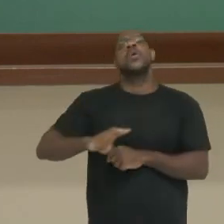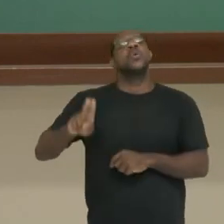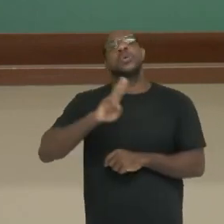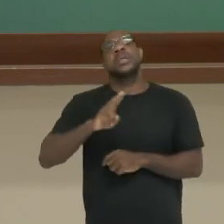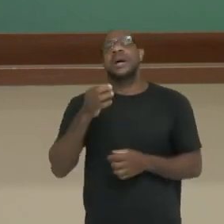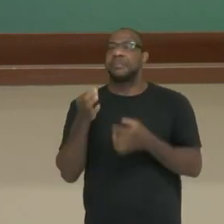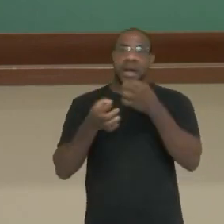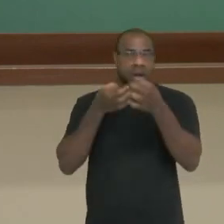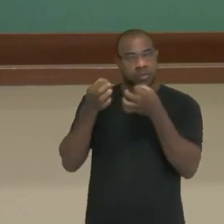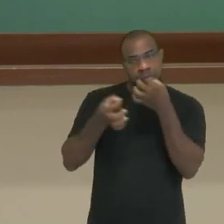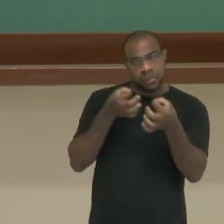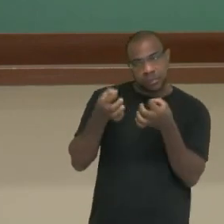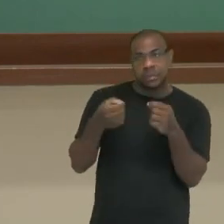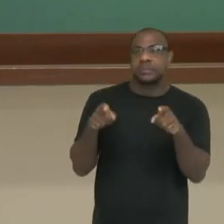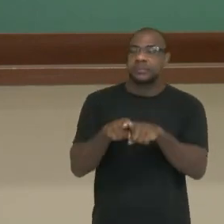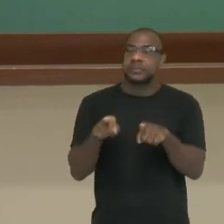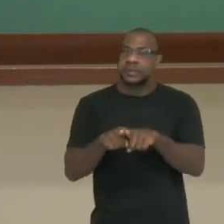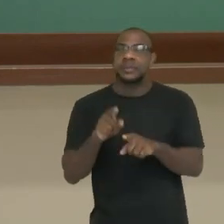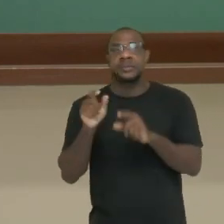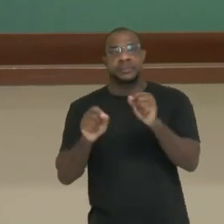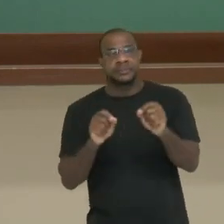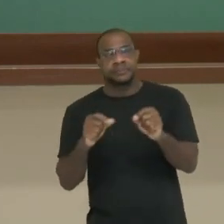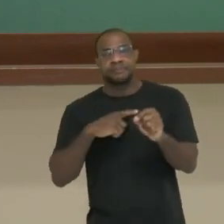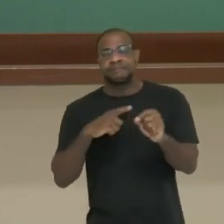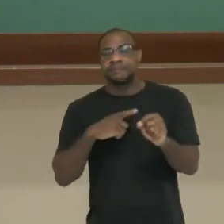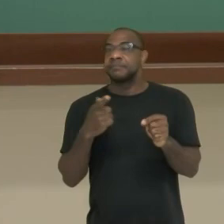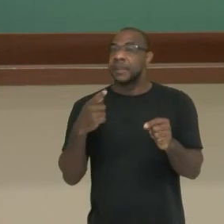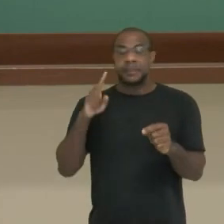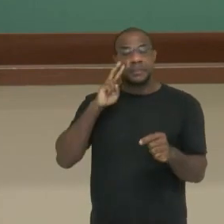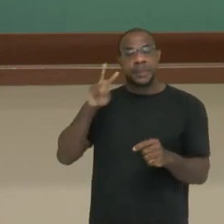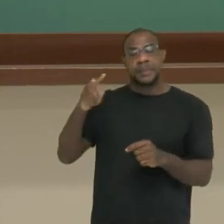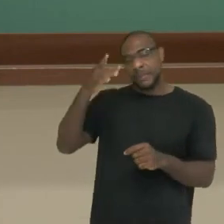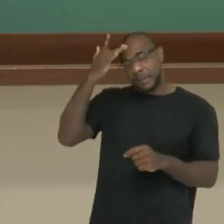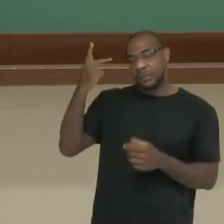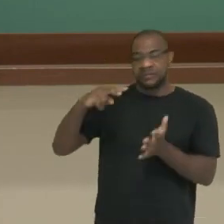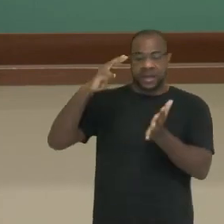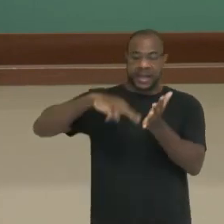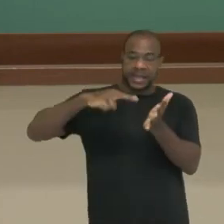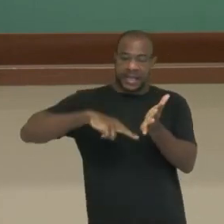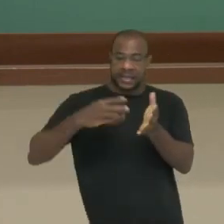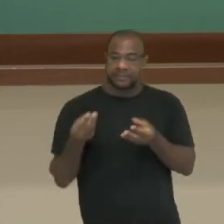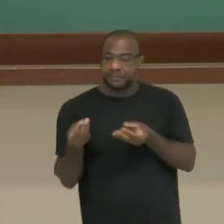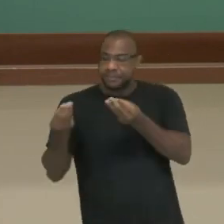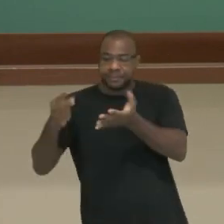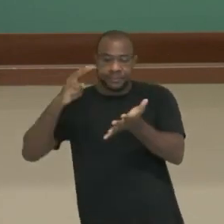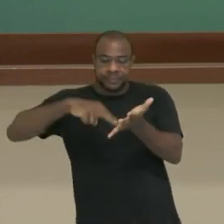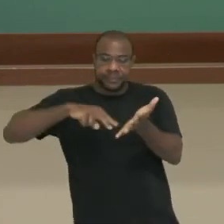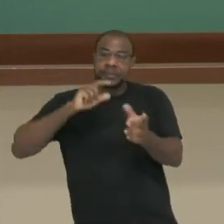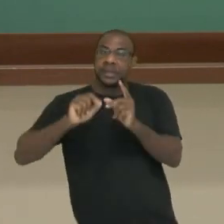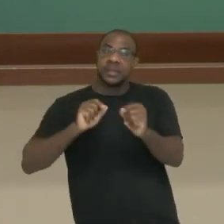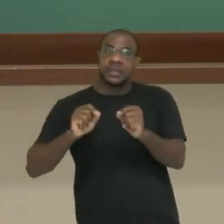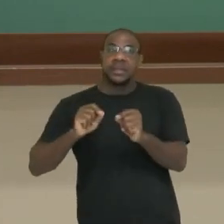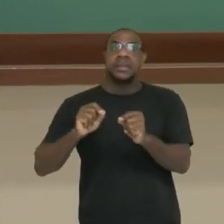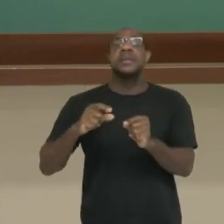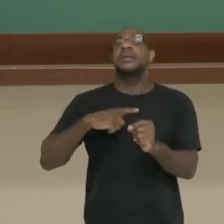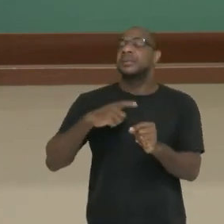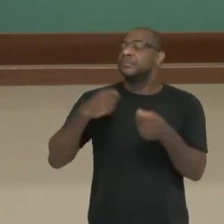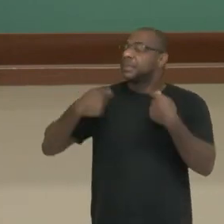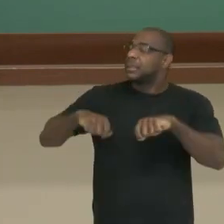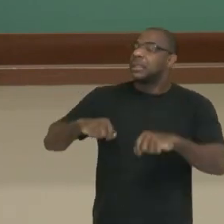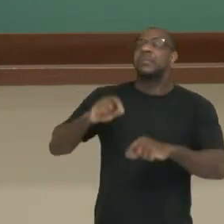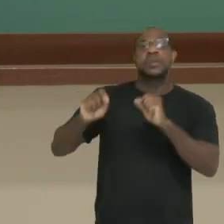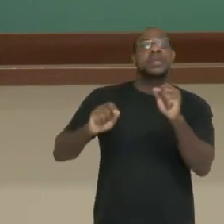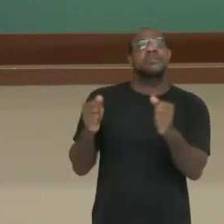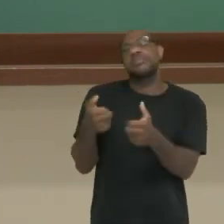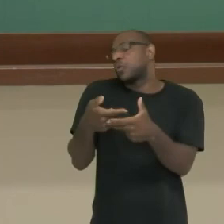argumentos persuasivos para também convencer o nosso interlocutor, a pessoa para quem nós nos reportamos, de que